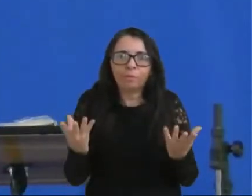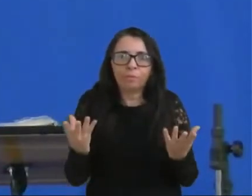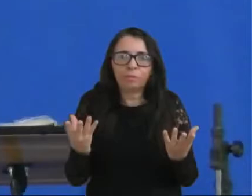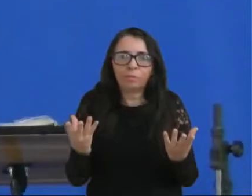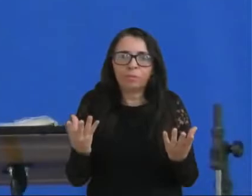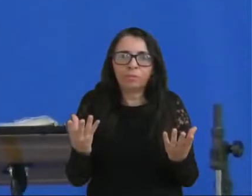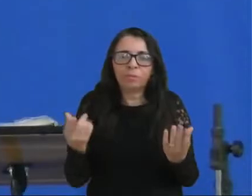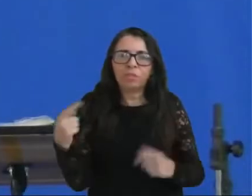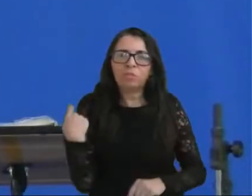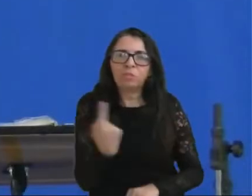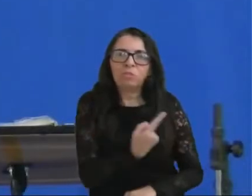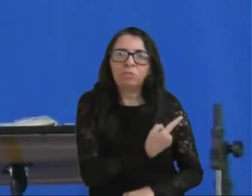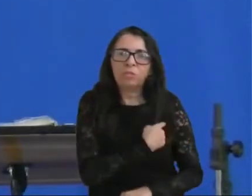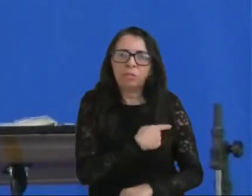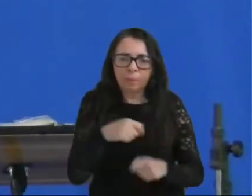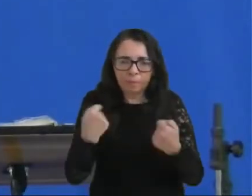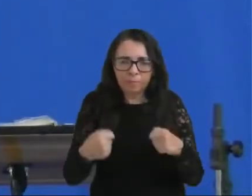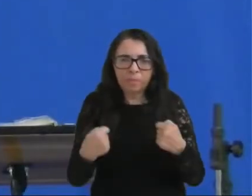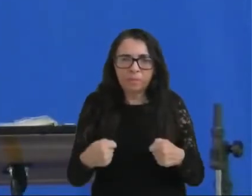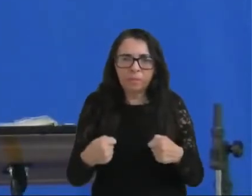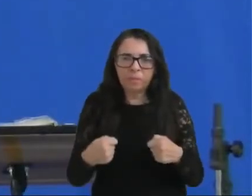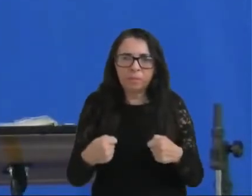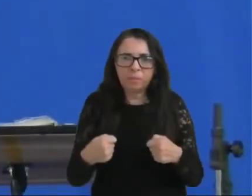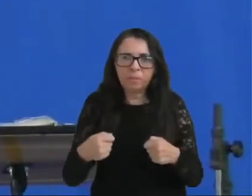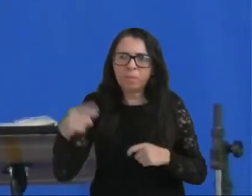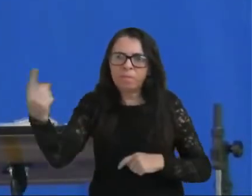Abandonamos o nosso primeiro amor quando